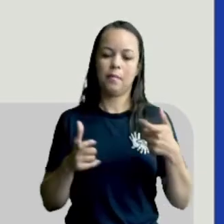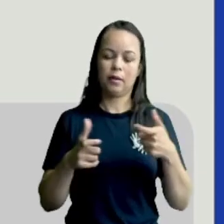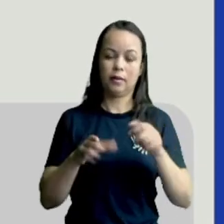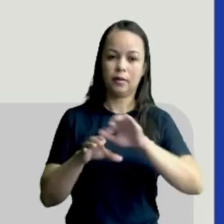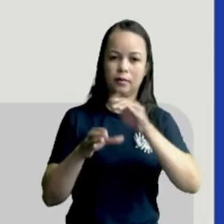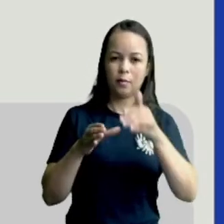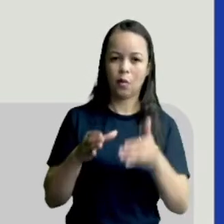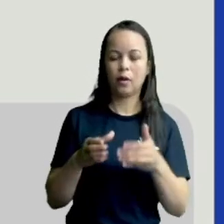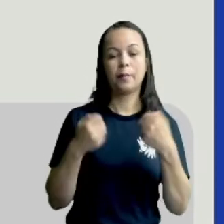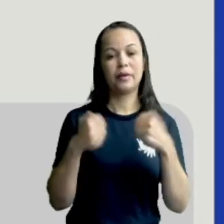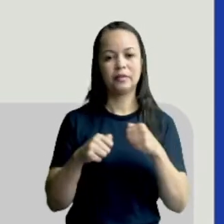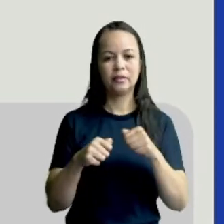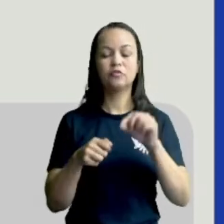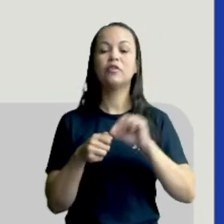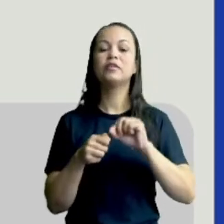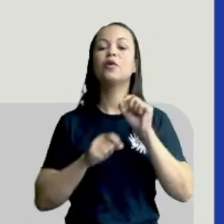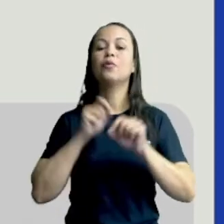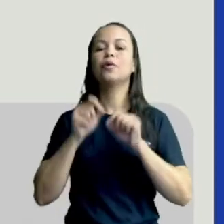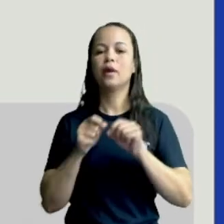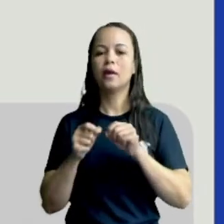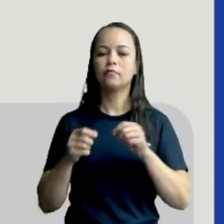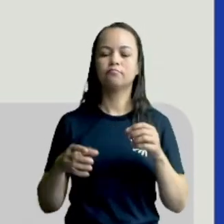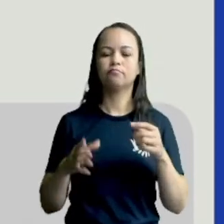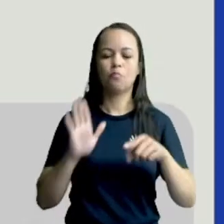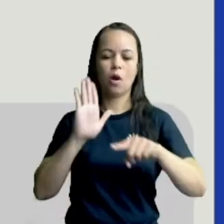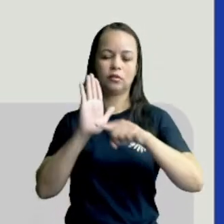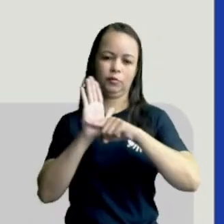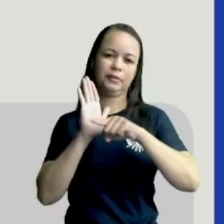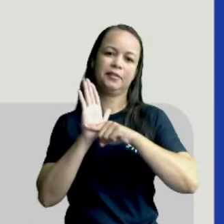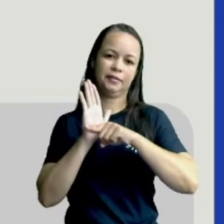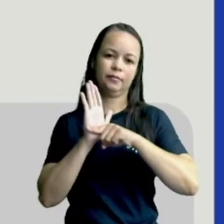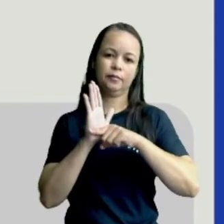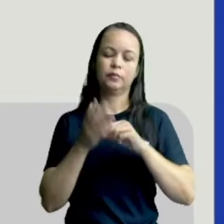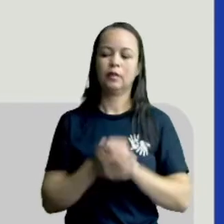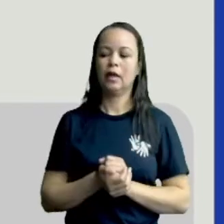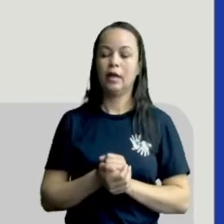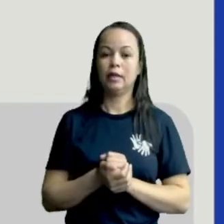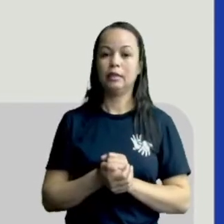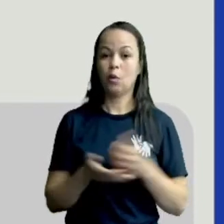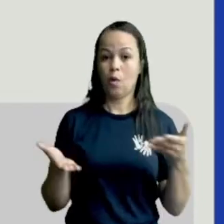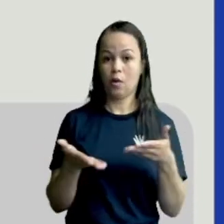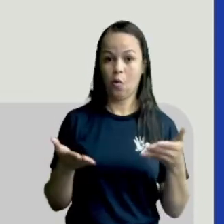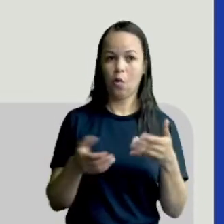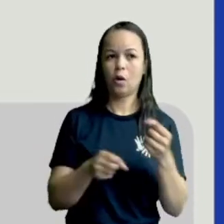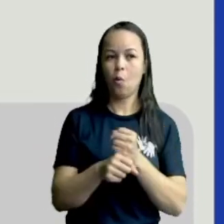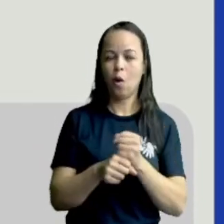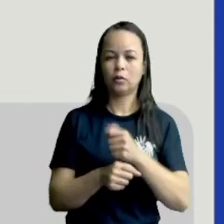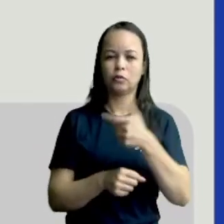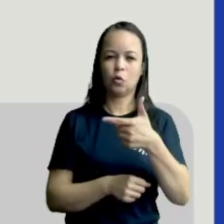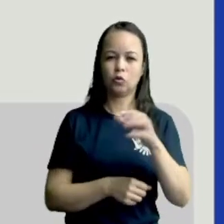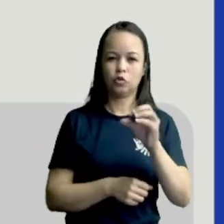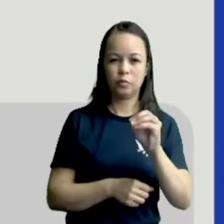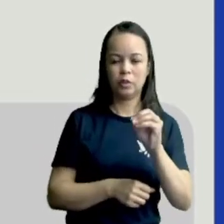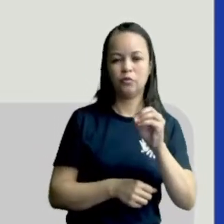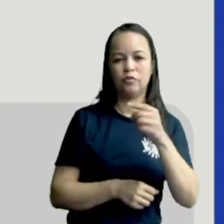uma subtração, tá? Então, 2021, que é o ano atual que eu estou, eu vou